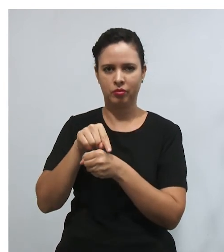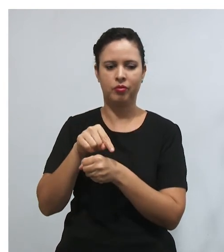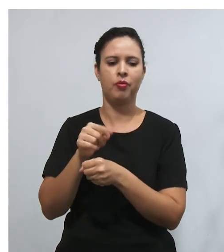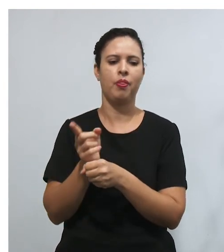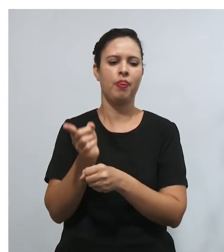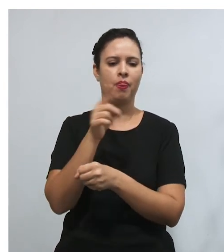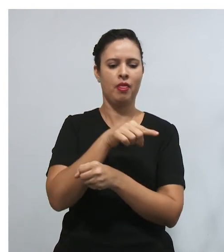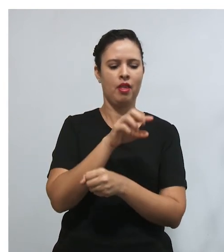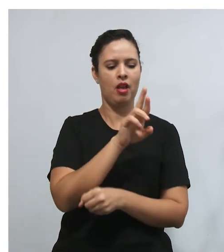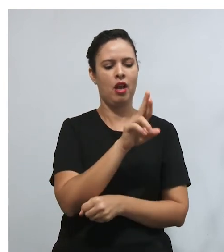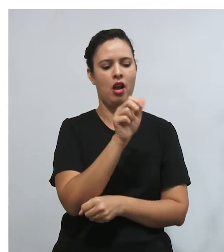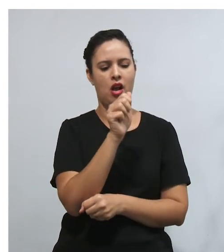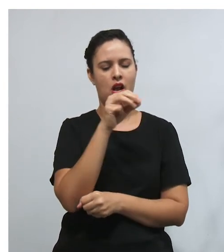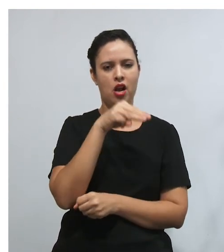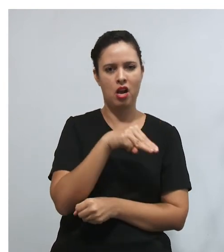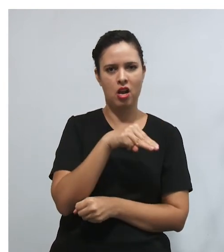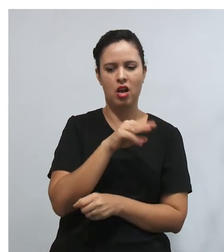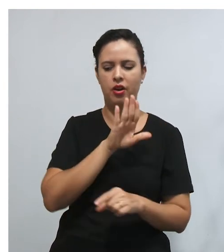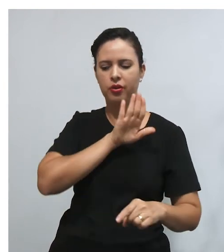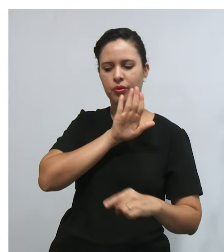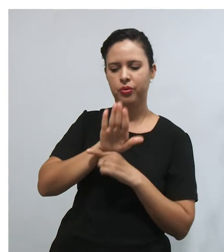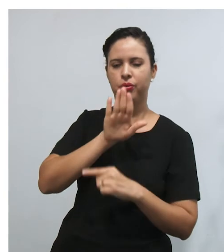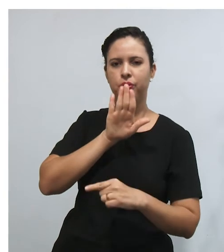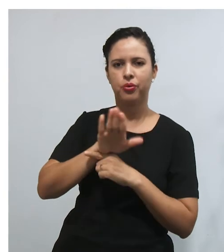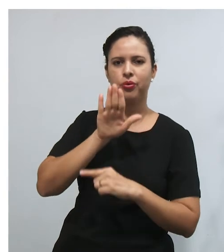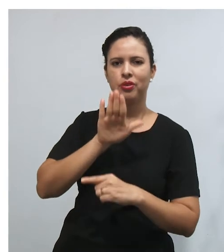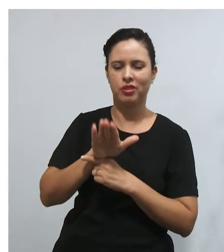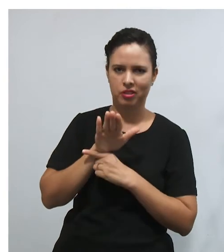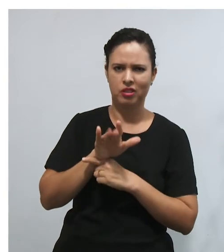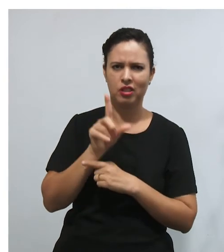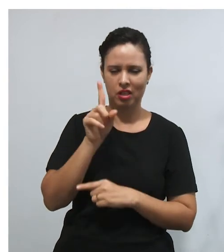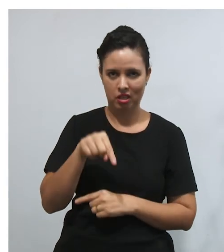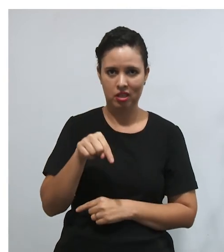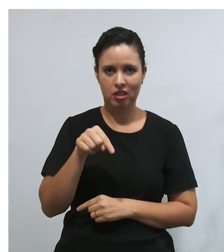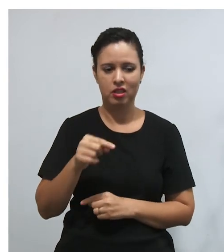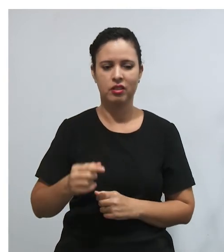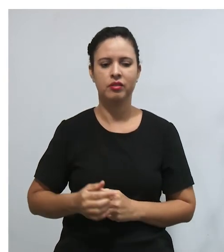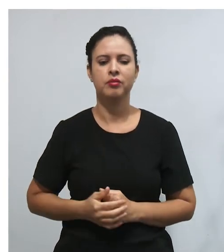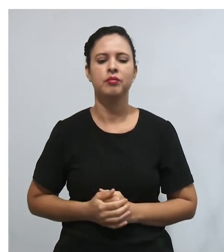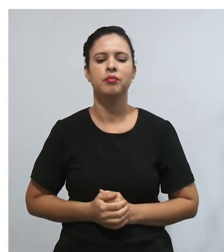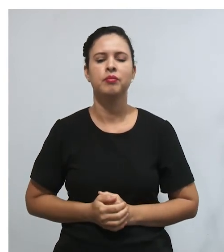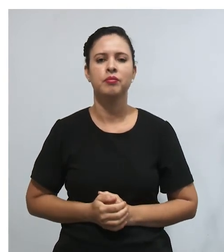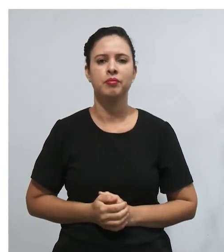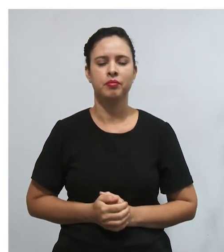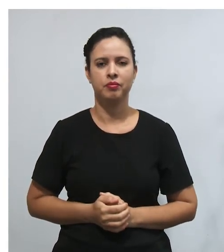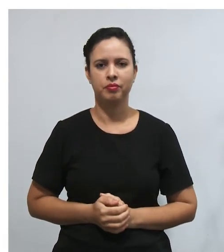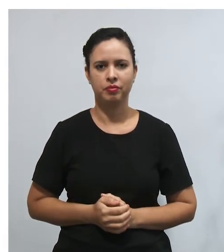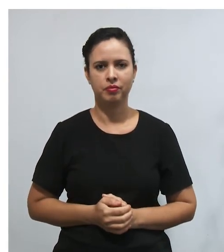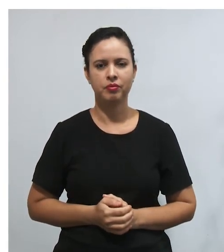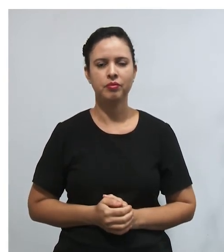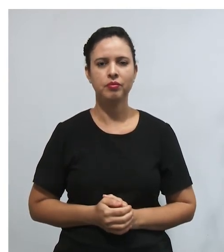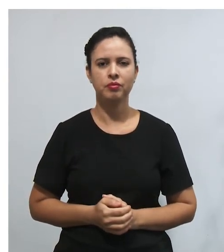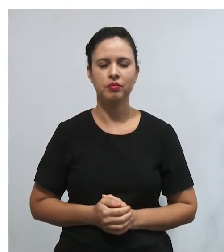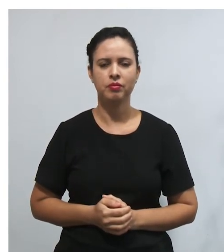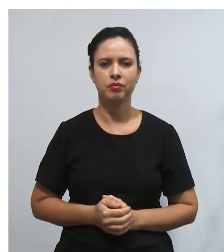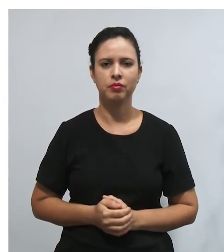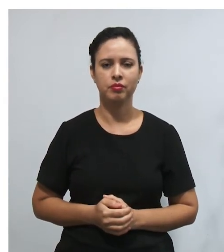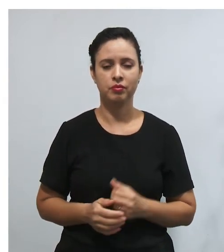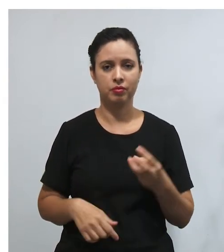o espaço no disco rígido, diz aqui essa B, de que vai ser utilizada a RAM.